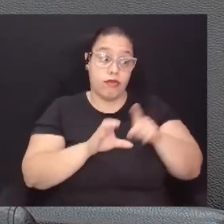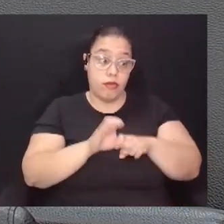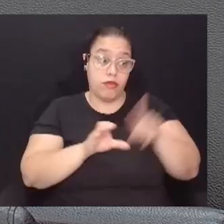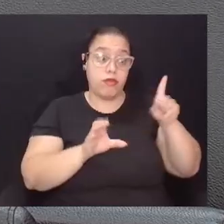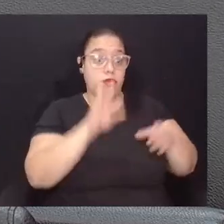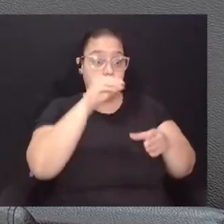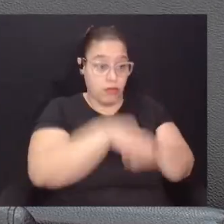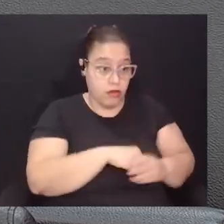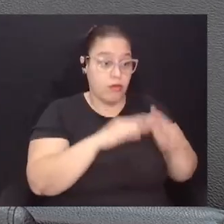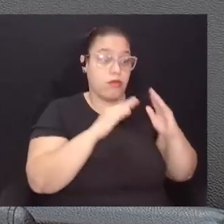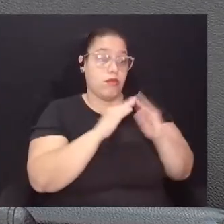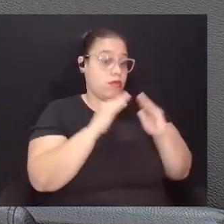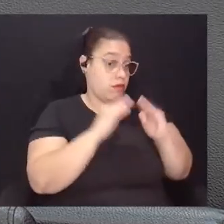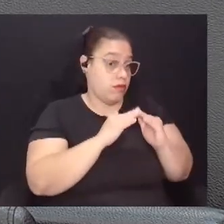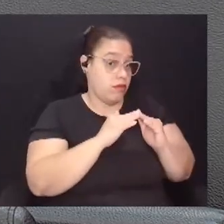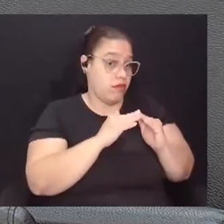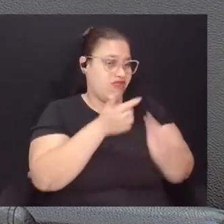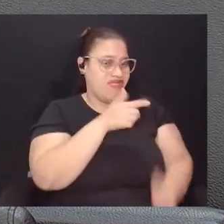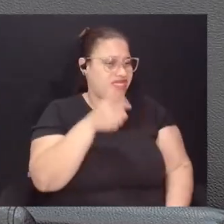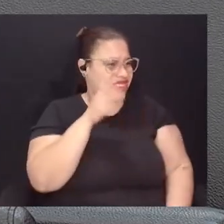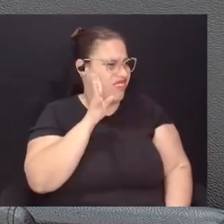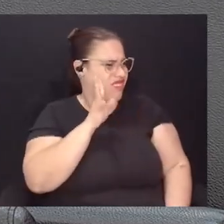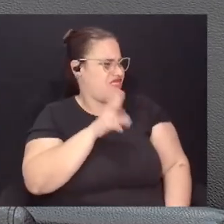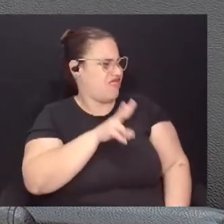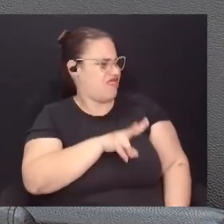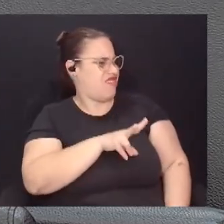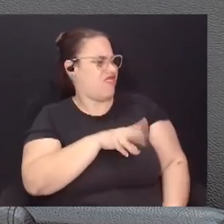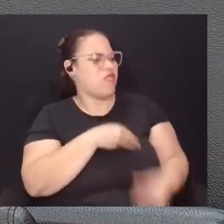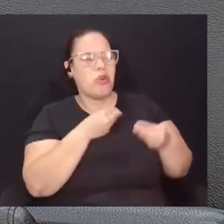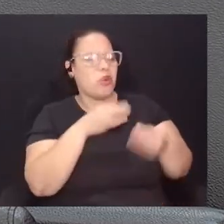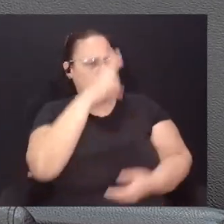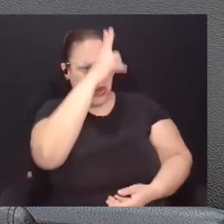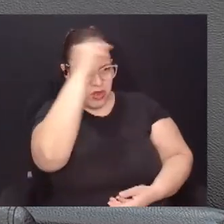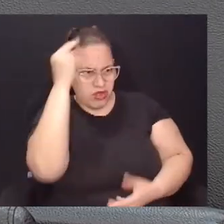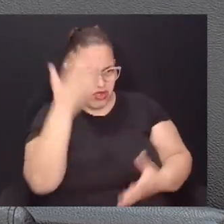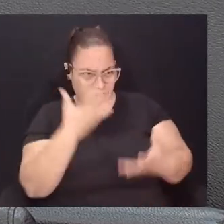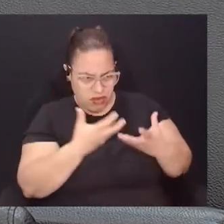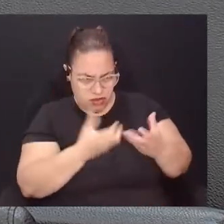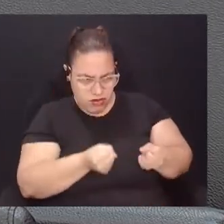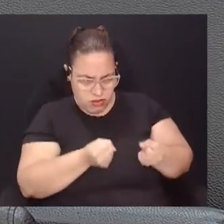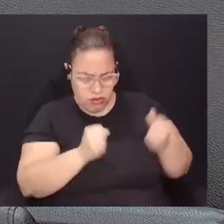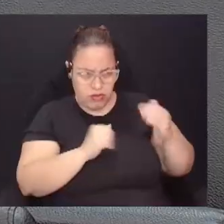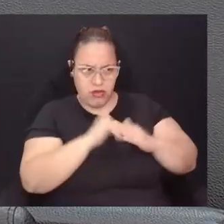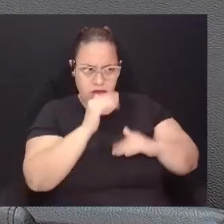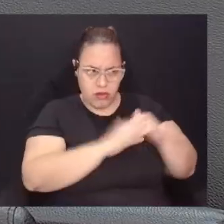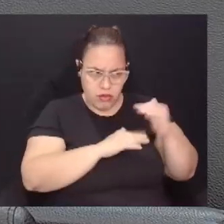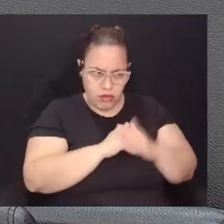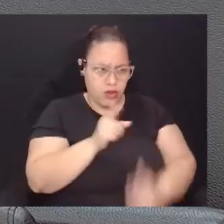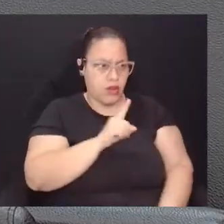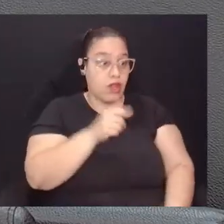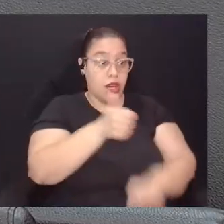garantir autonomia dentro de casa. E a gente não conseguia enxergar como que a prefeitura iria absorver esse